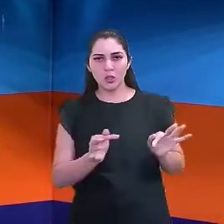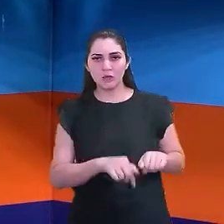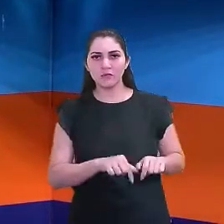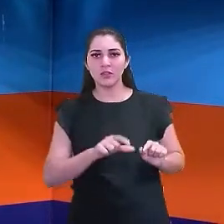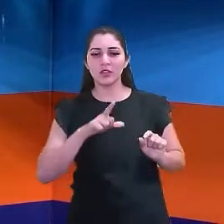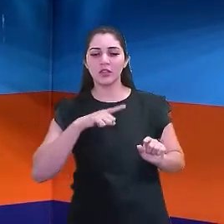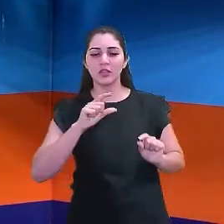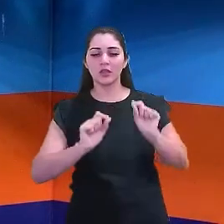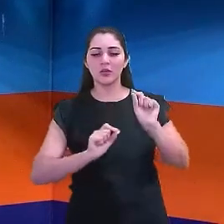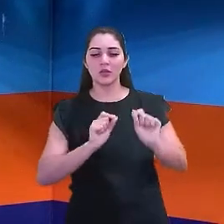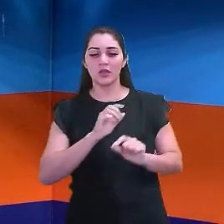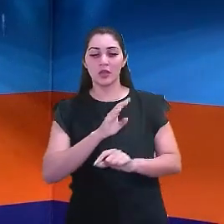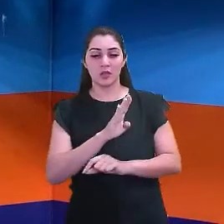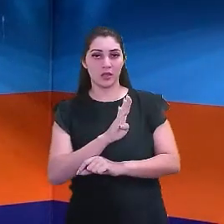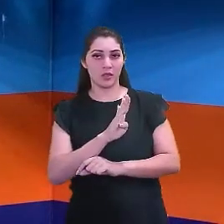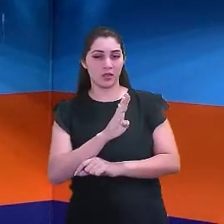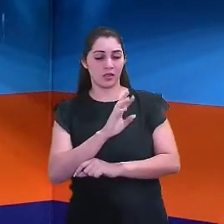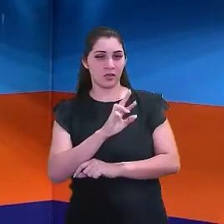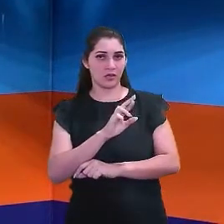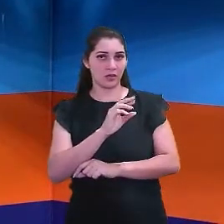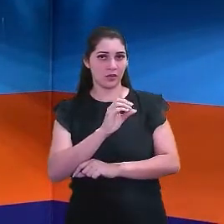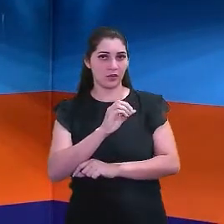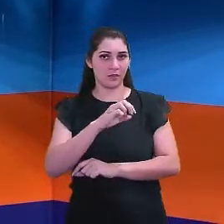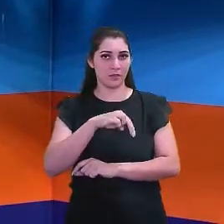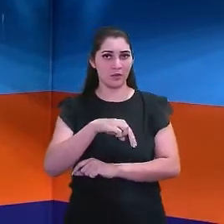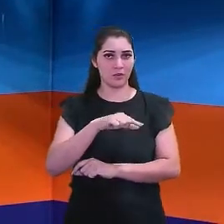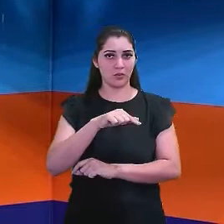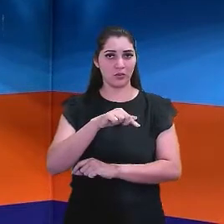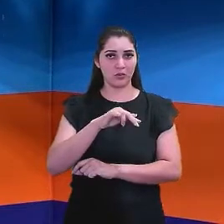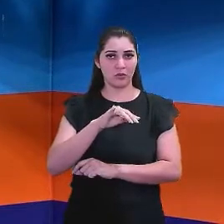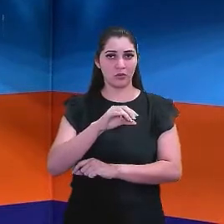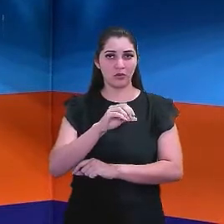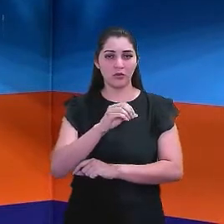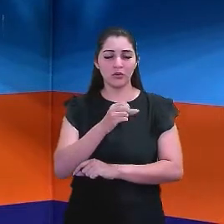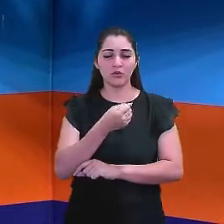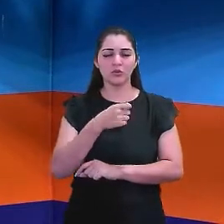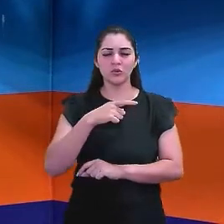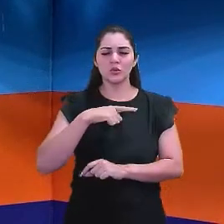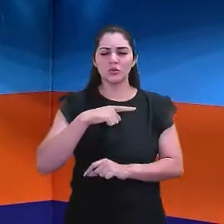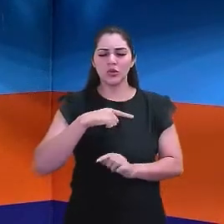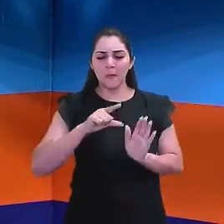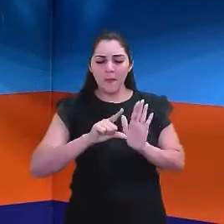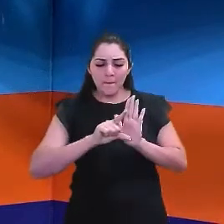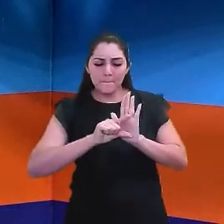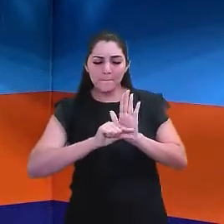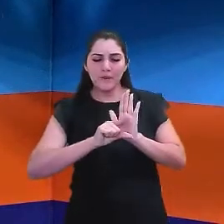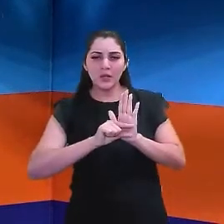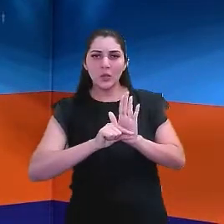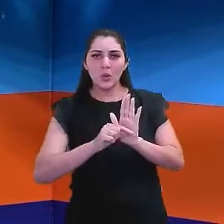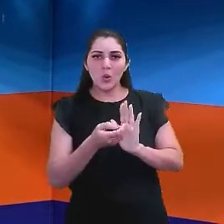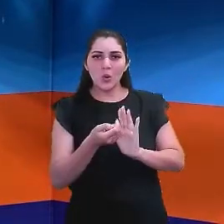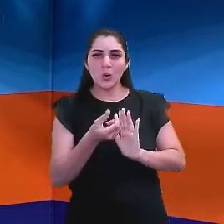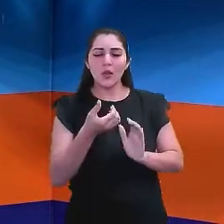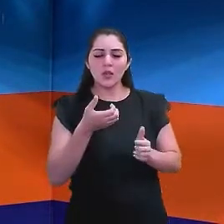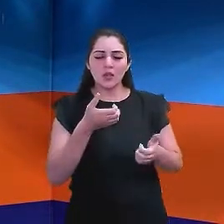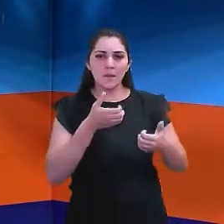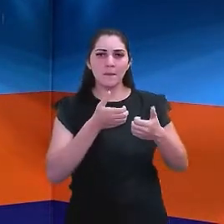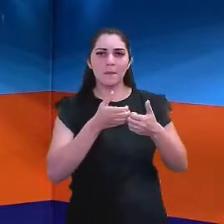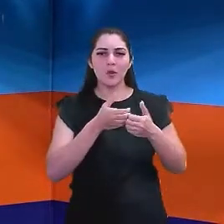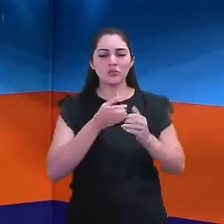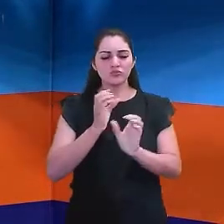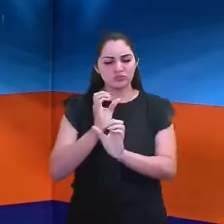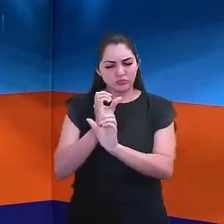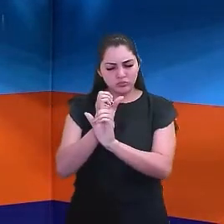brônquios, que são estruturas mais vamos dizer assim, com um calibre menor, quase próximo do microscópio, até chegar ao